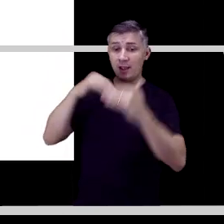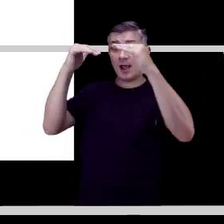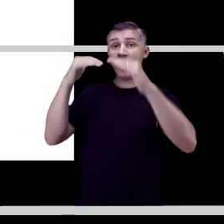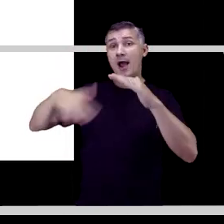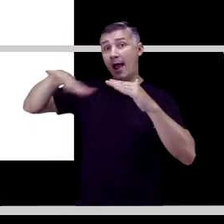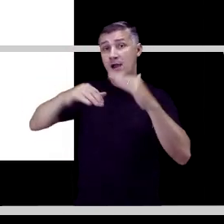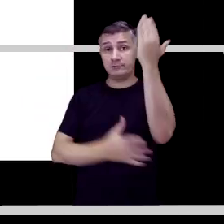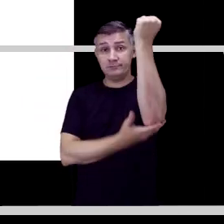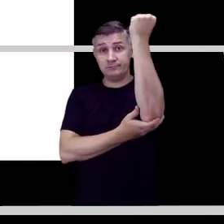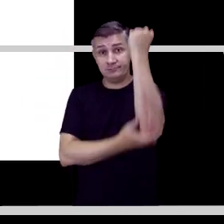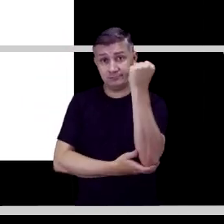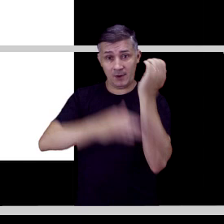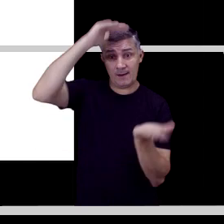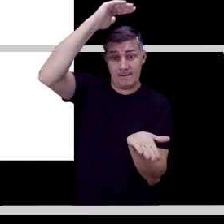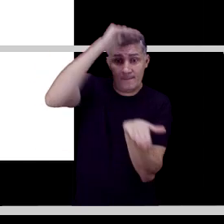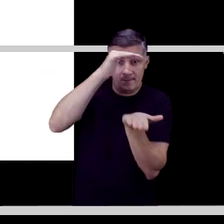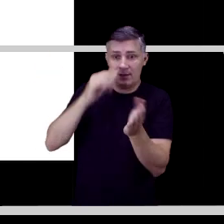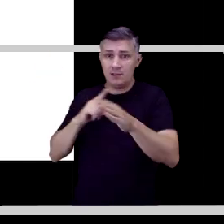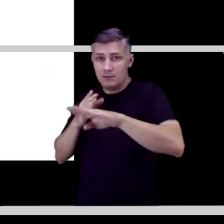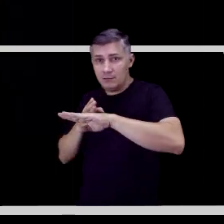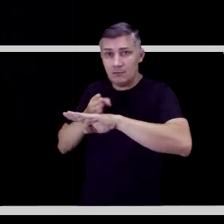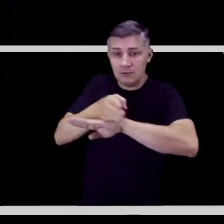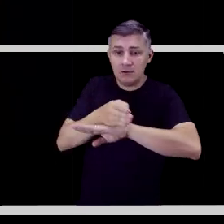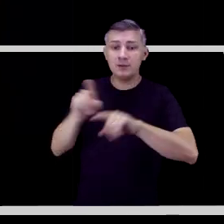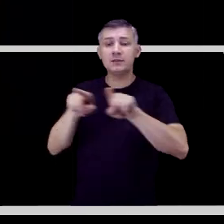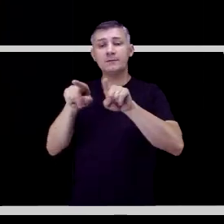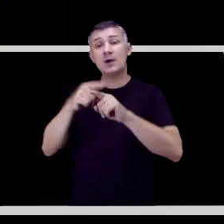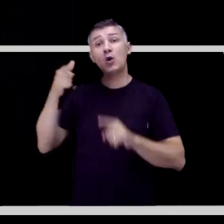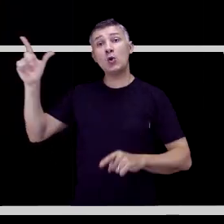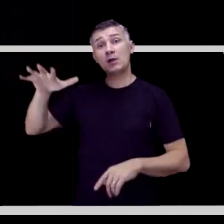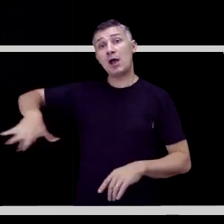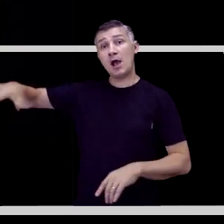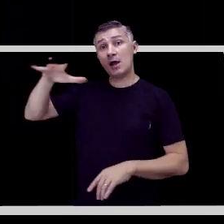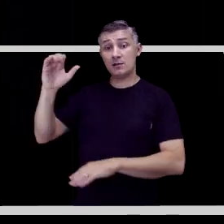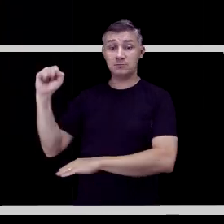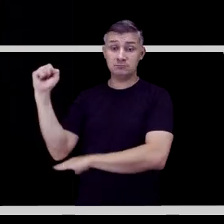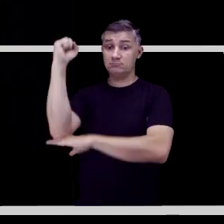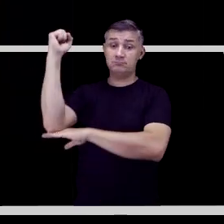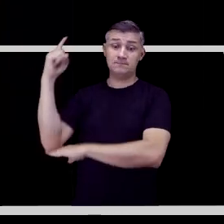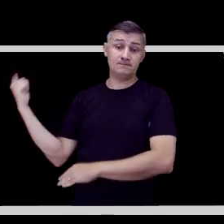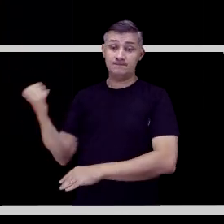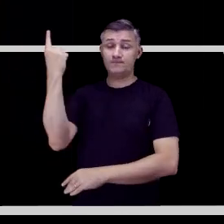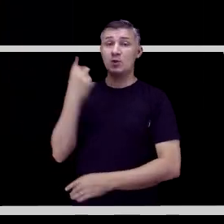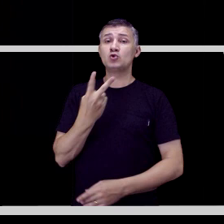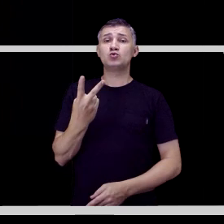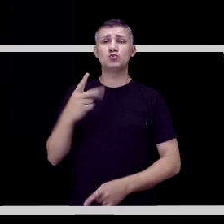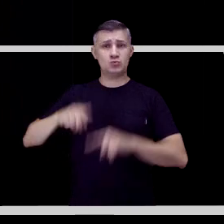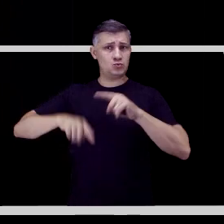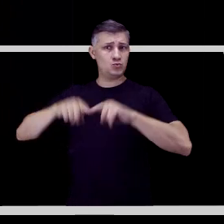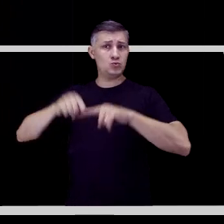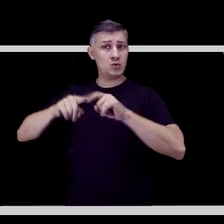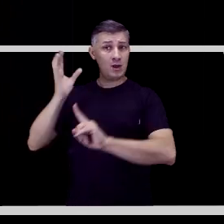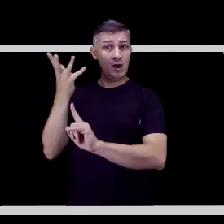quase que semipermanente, mas ela pode receber outras conformações. A gente tem essa parte com o pé direito mais baixo, em que é onde você